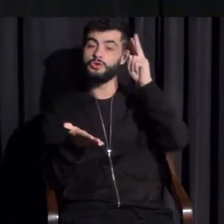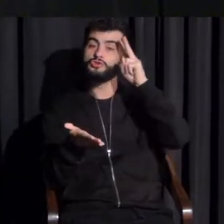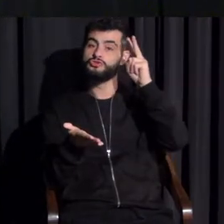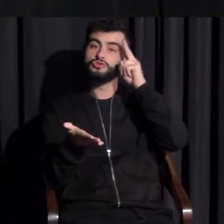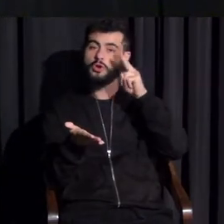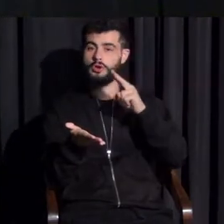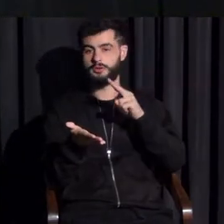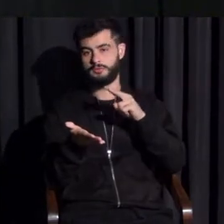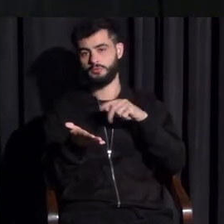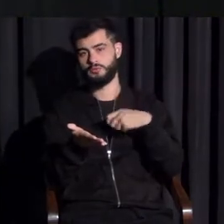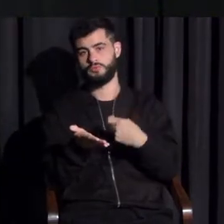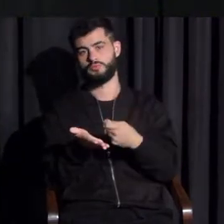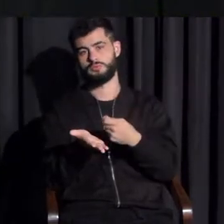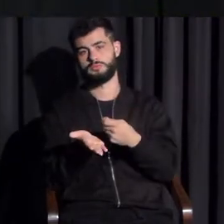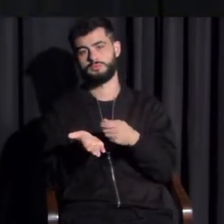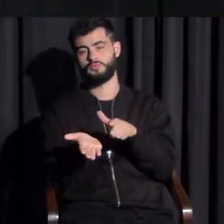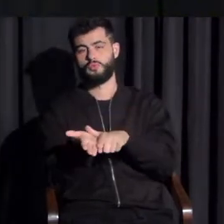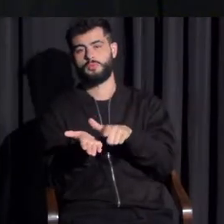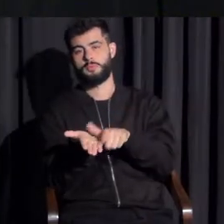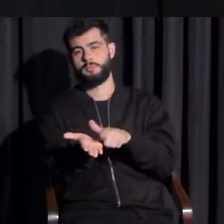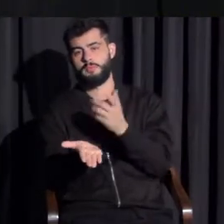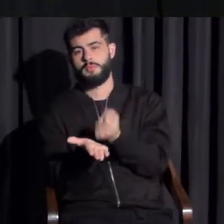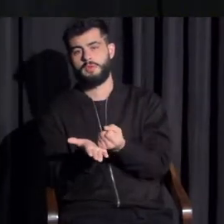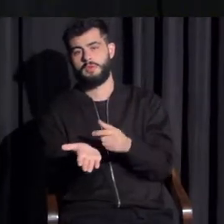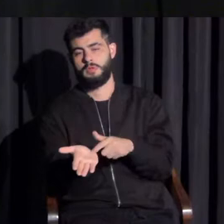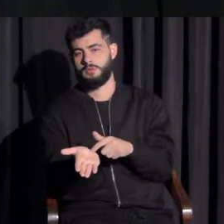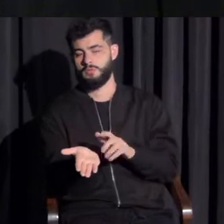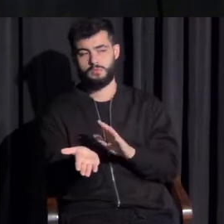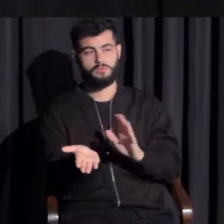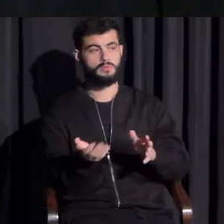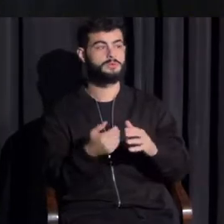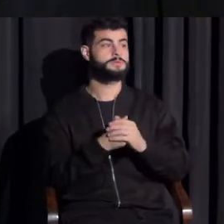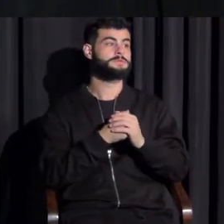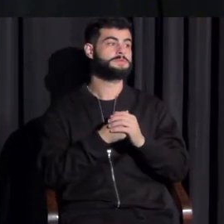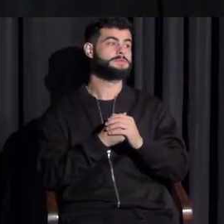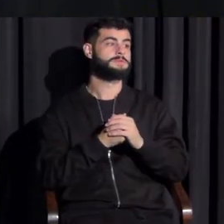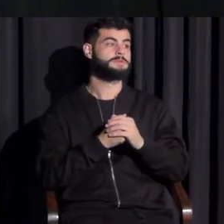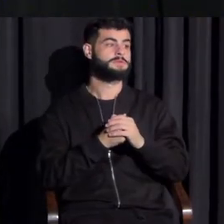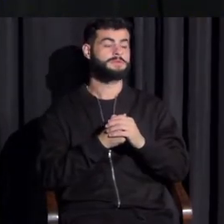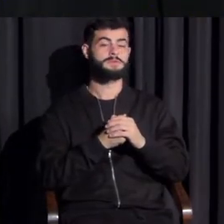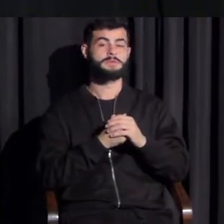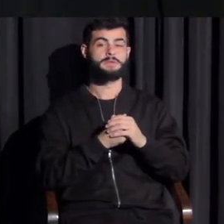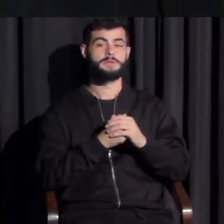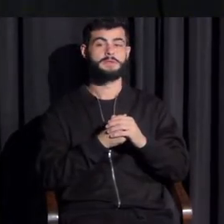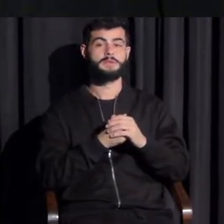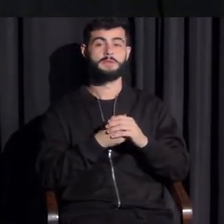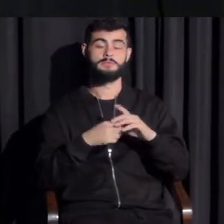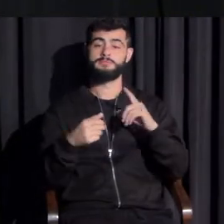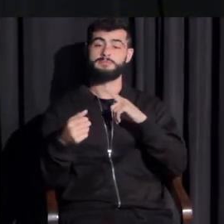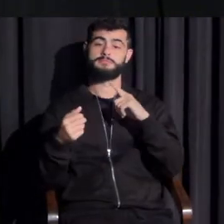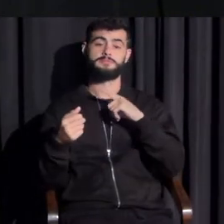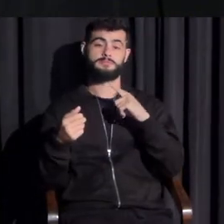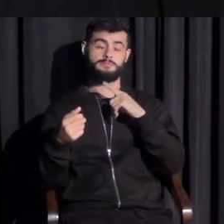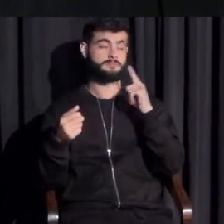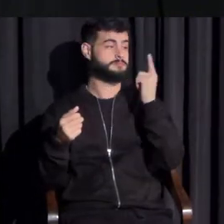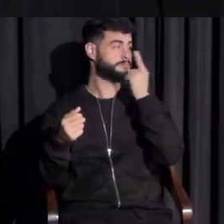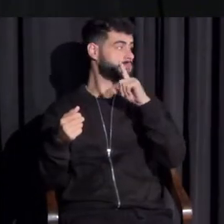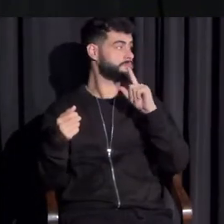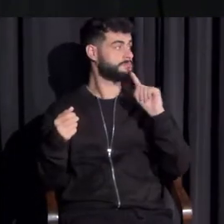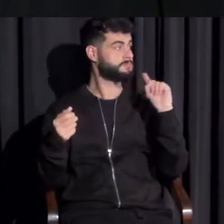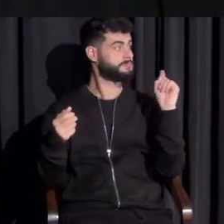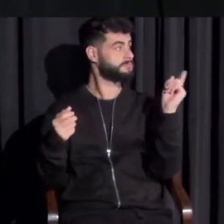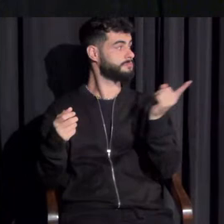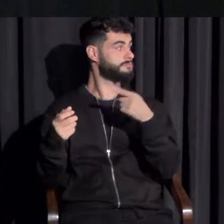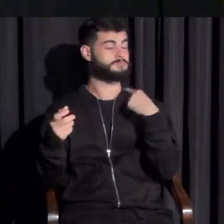portanto. Então, há que ter um exercício que é nosso, nós com nós mesmos, né, para que a gente possa ter